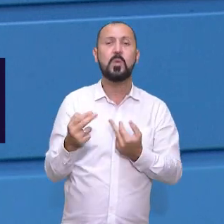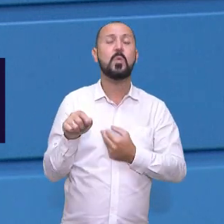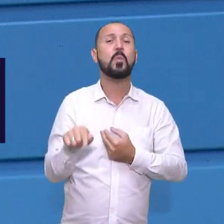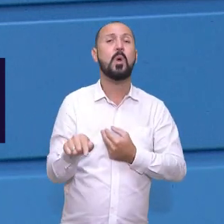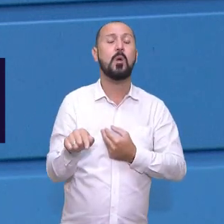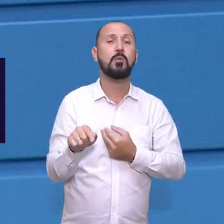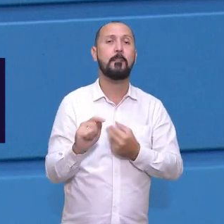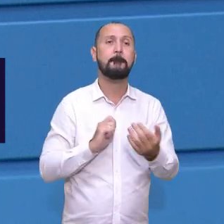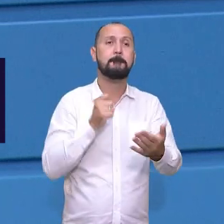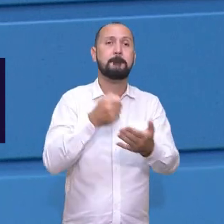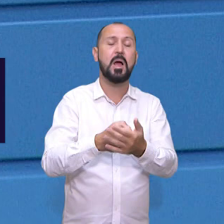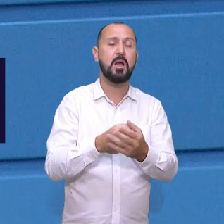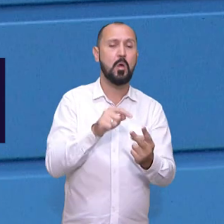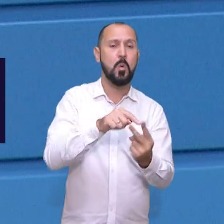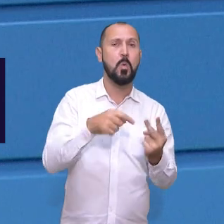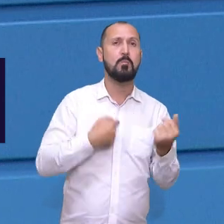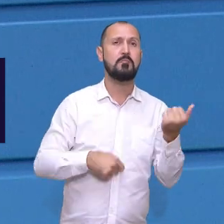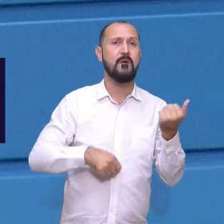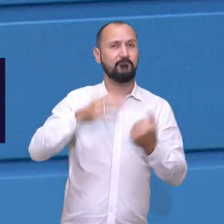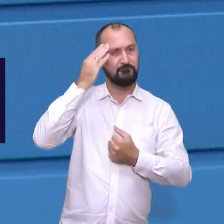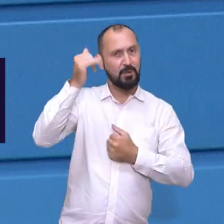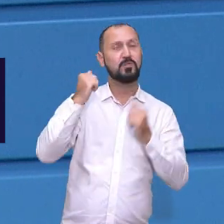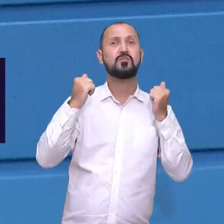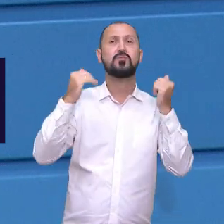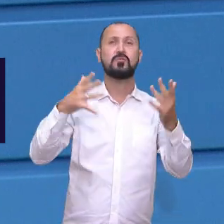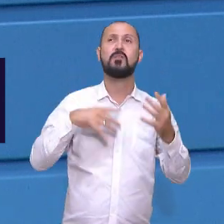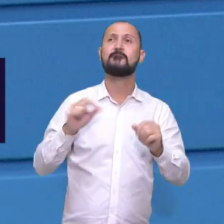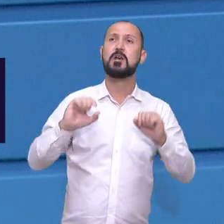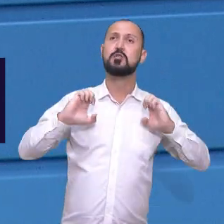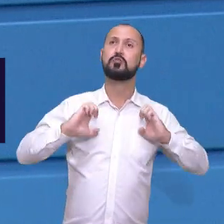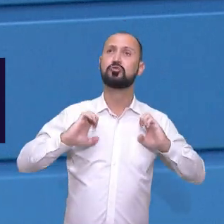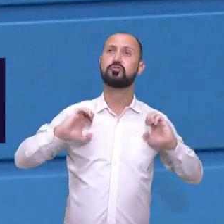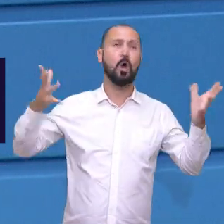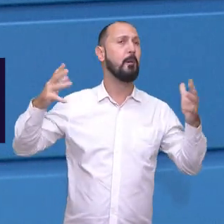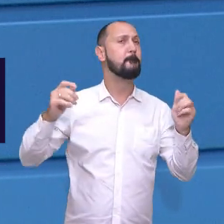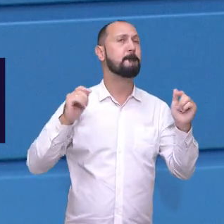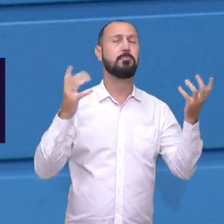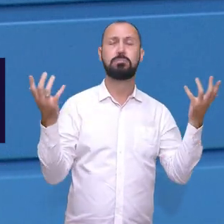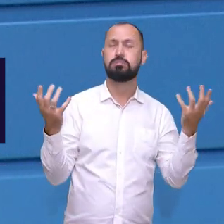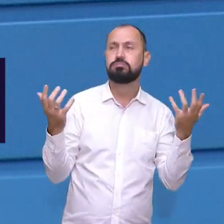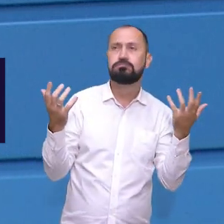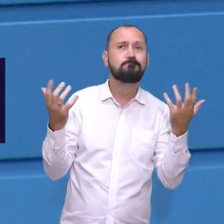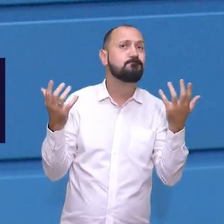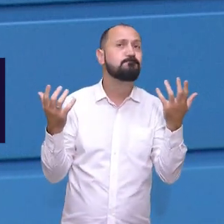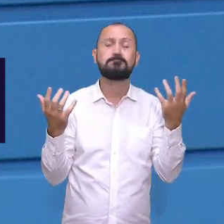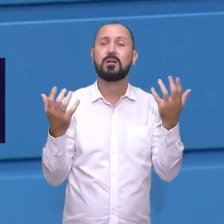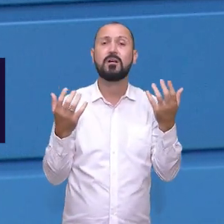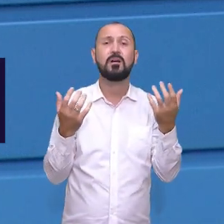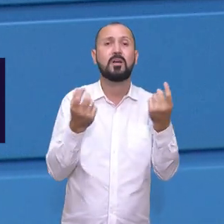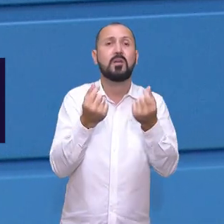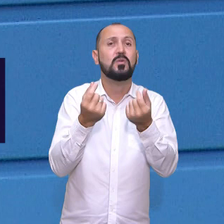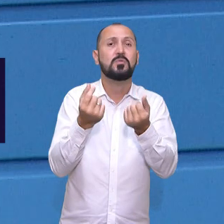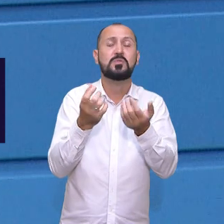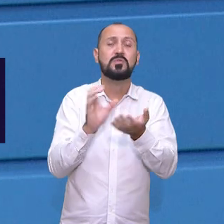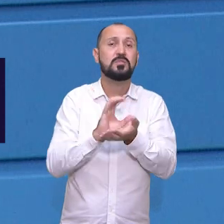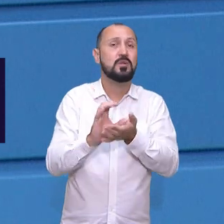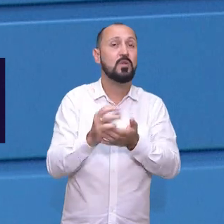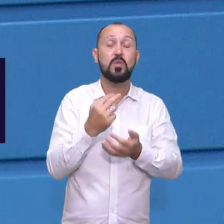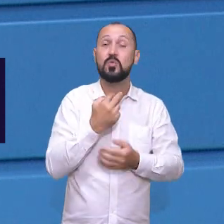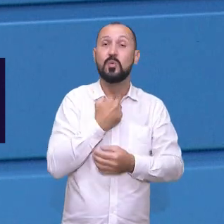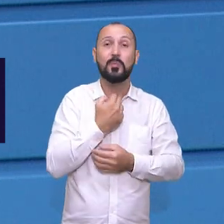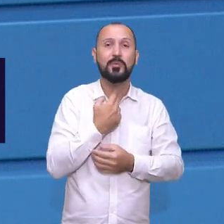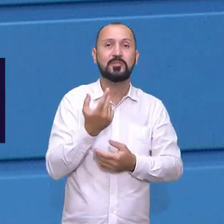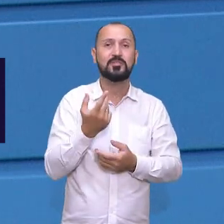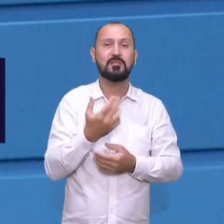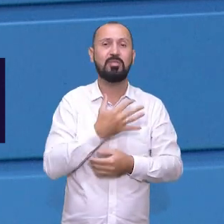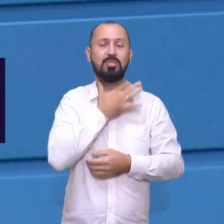município pequeno como esse contrata uma dupla aí famosa de fora, faz um mega show, né, e gasta o que